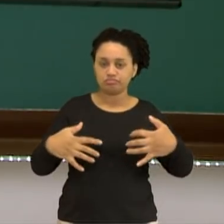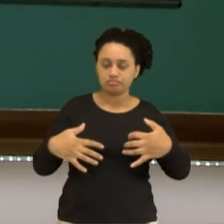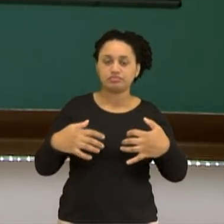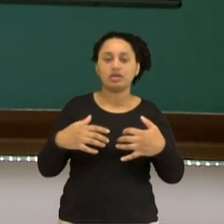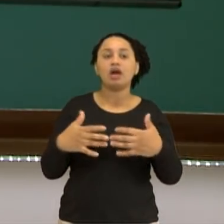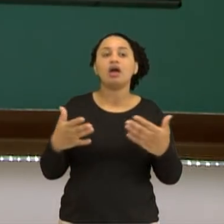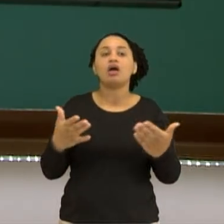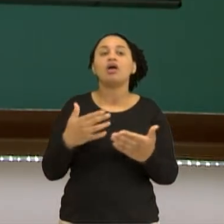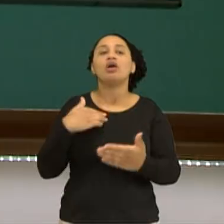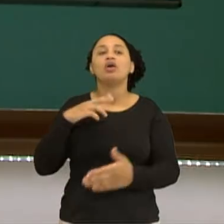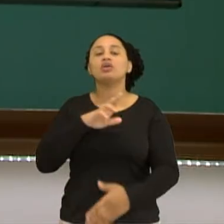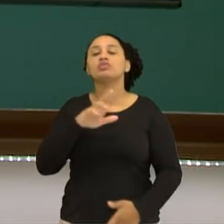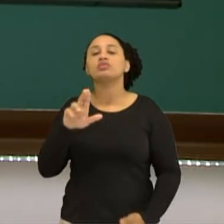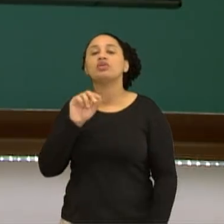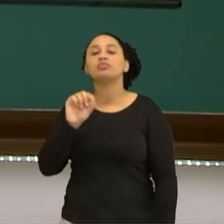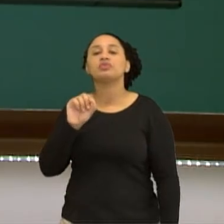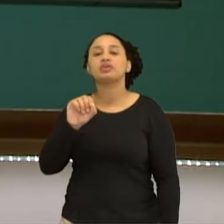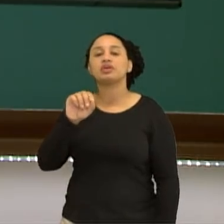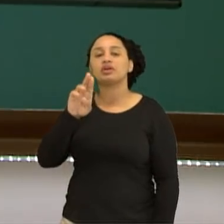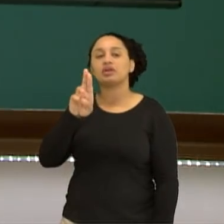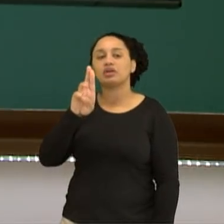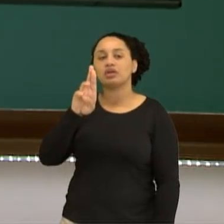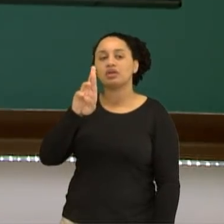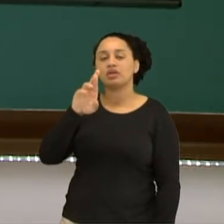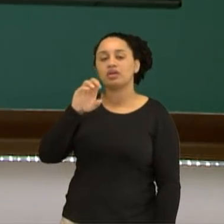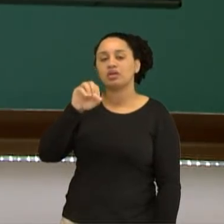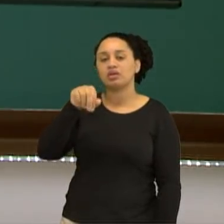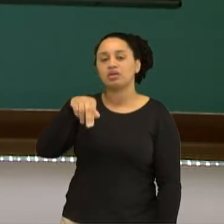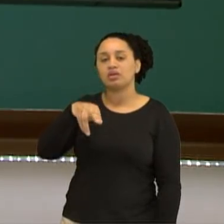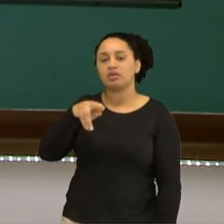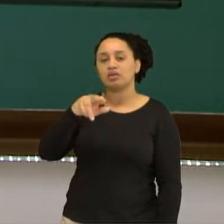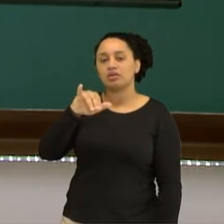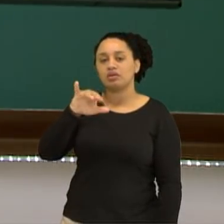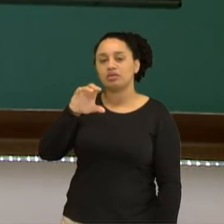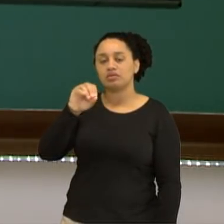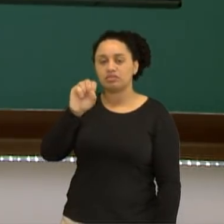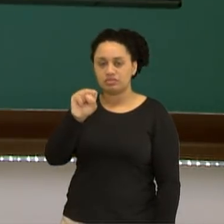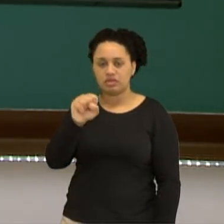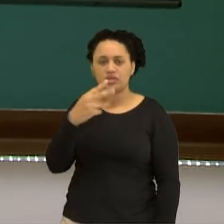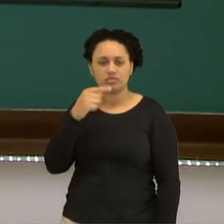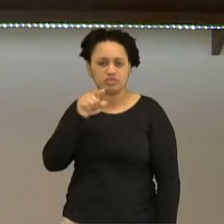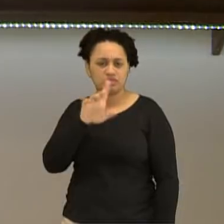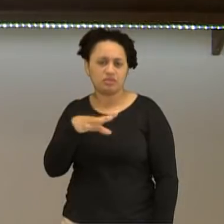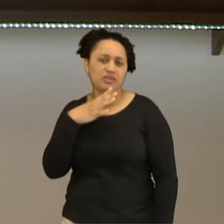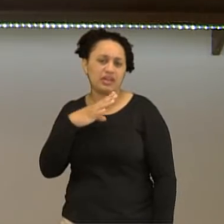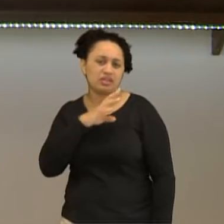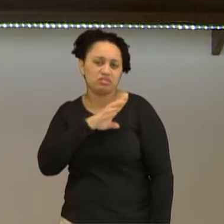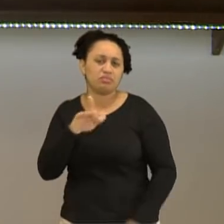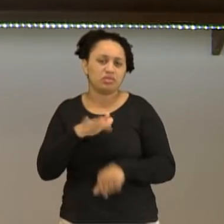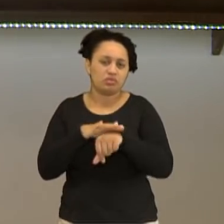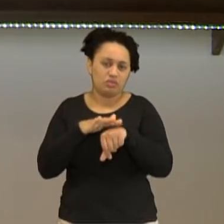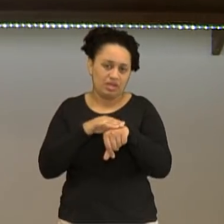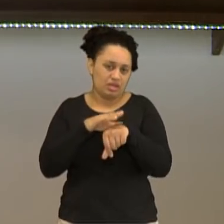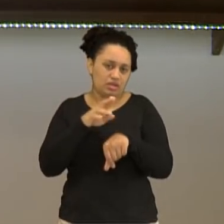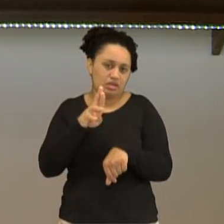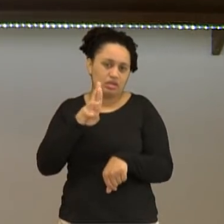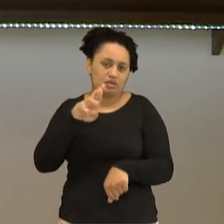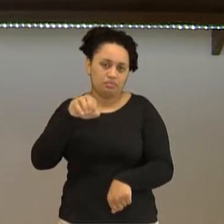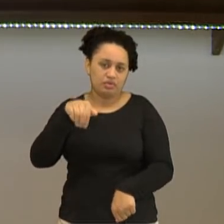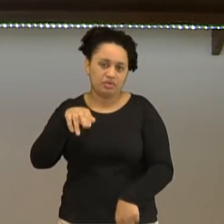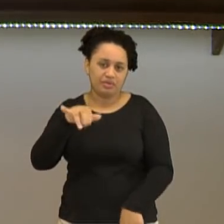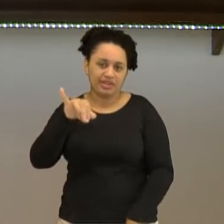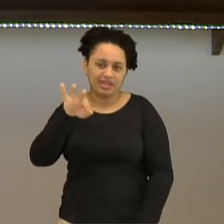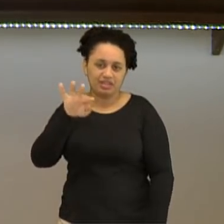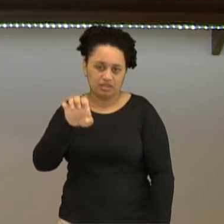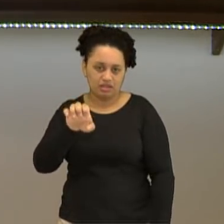qual nós vamos chamar de brônquios. Vocês já ouviram, já escutaram muito falar em bronquite, mas eu estou falando em brônquios, ó.